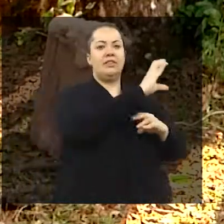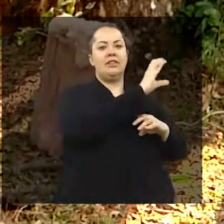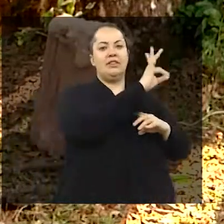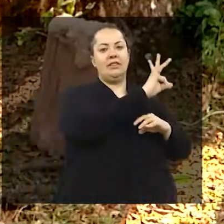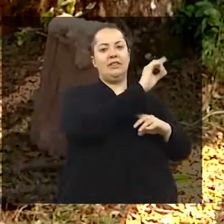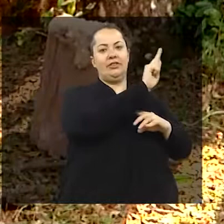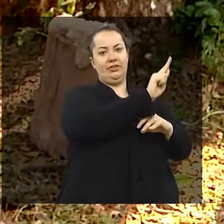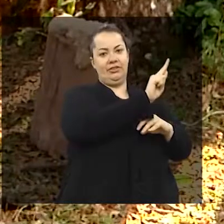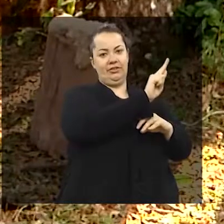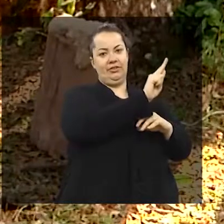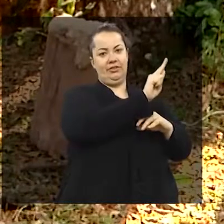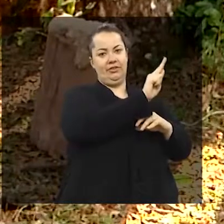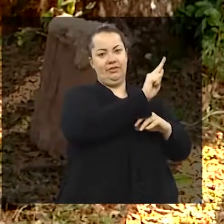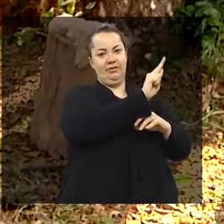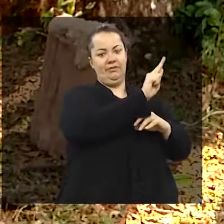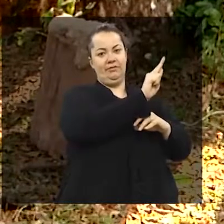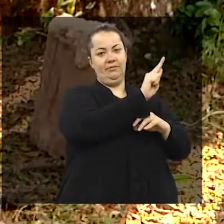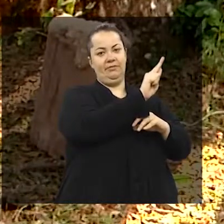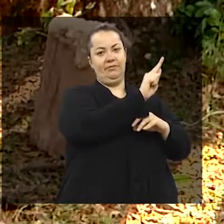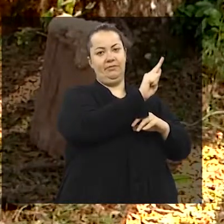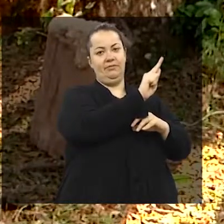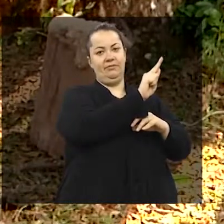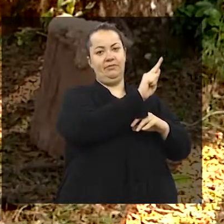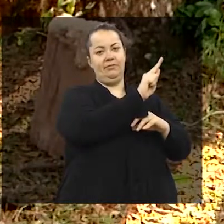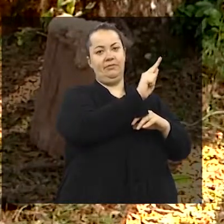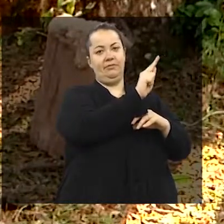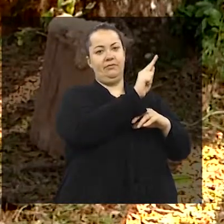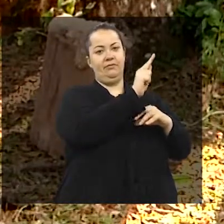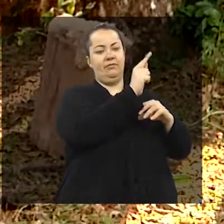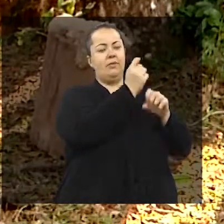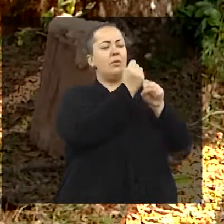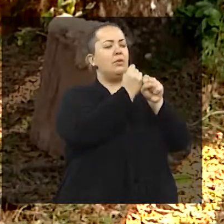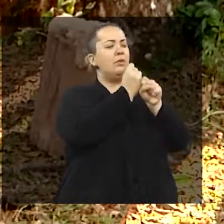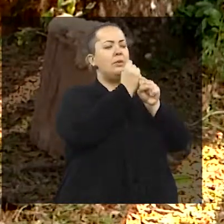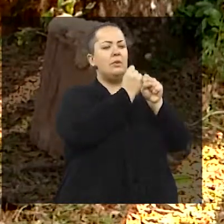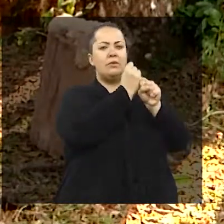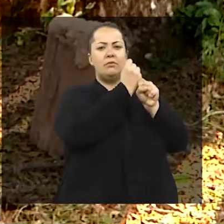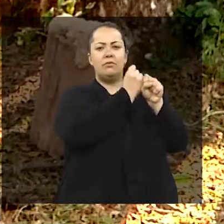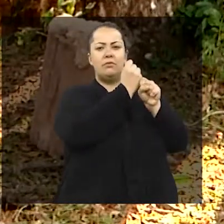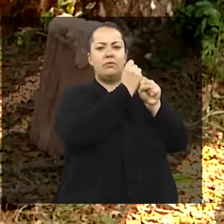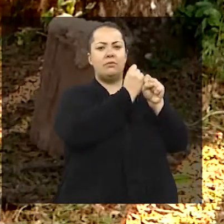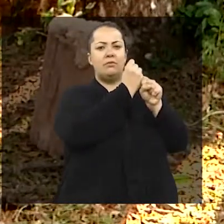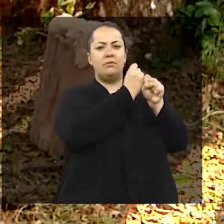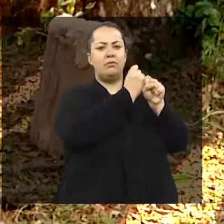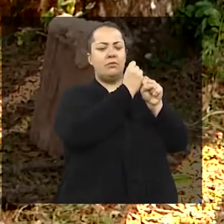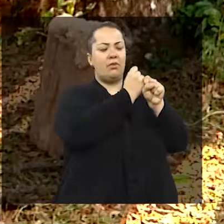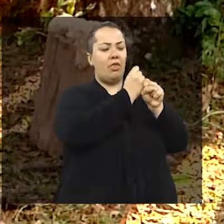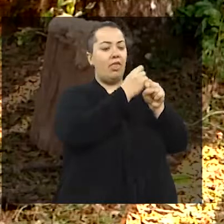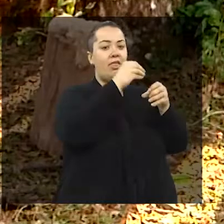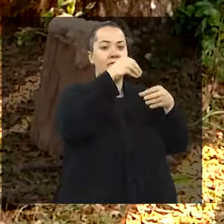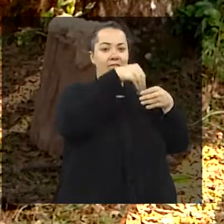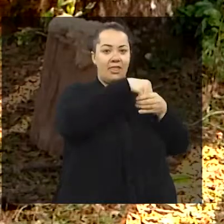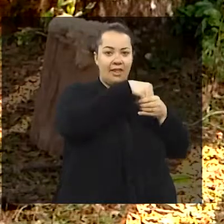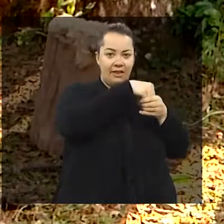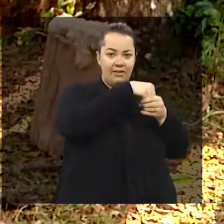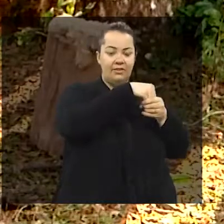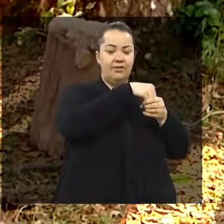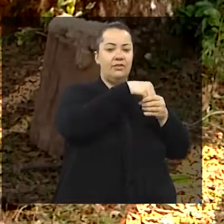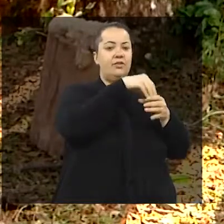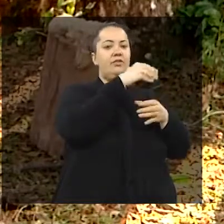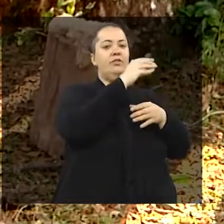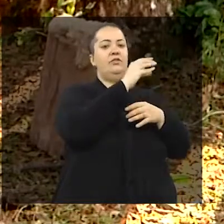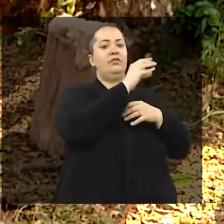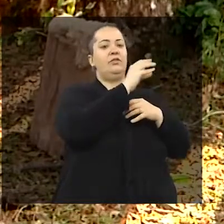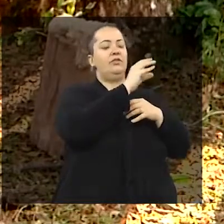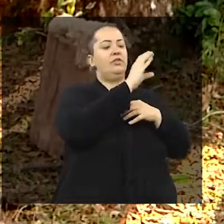as entidades que desenvolviam aí com a criação do Espora de Prata depois do Sentinela então mais ou menos seguiu esse padrão foi começado